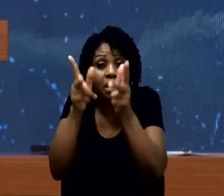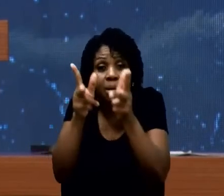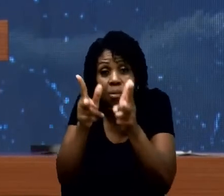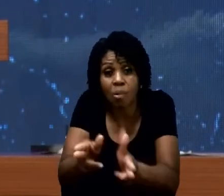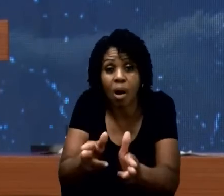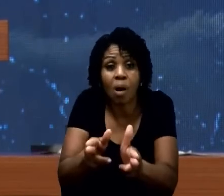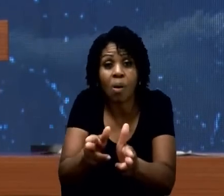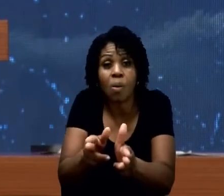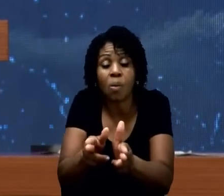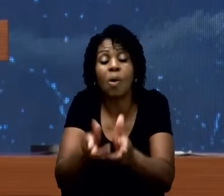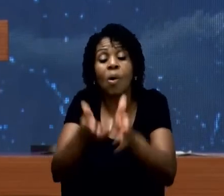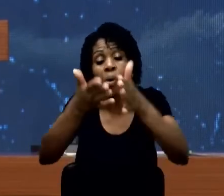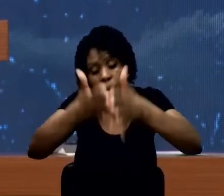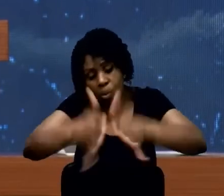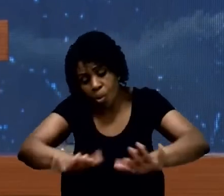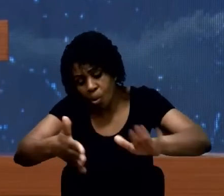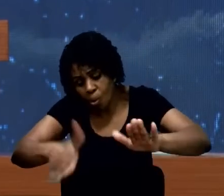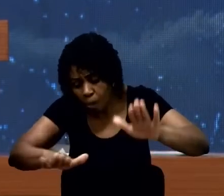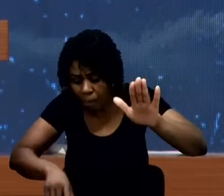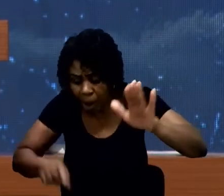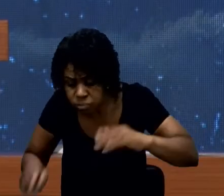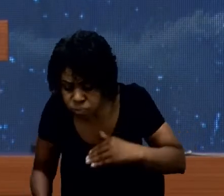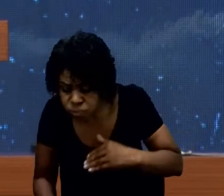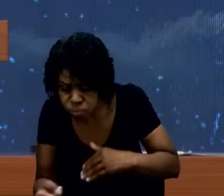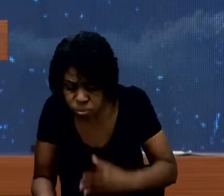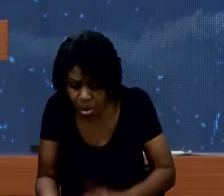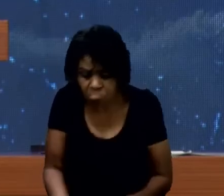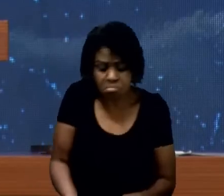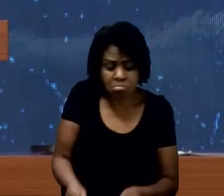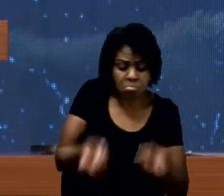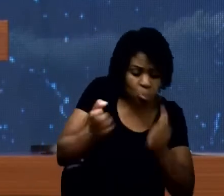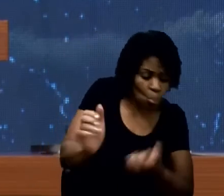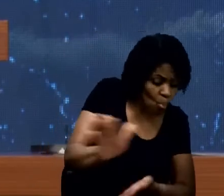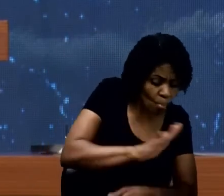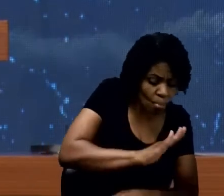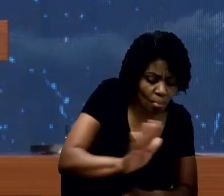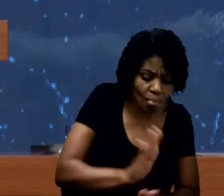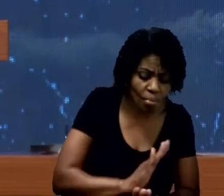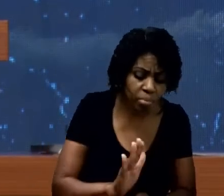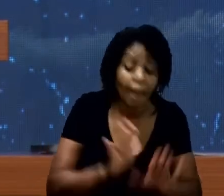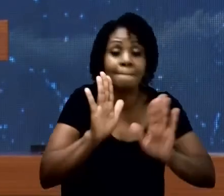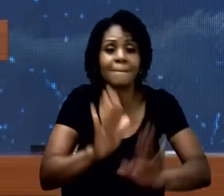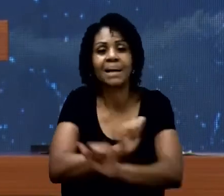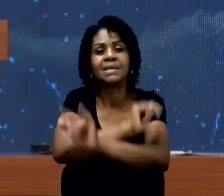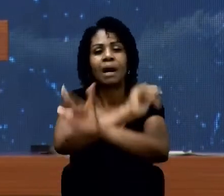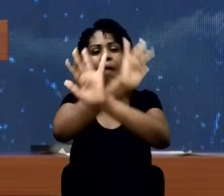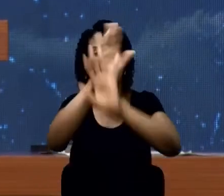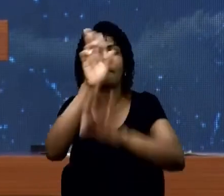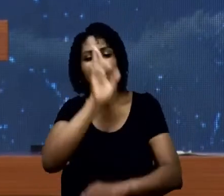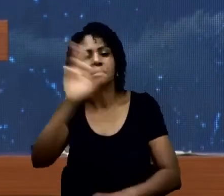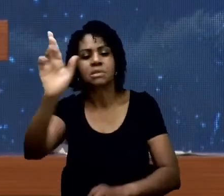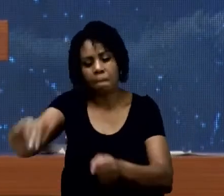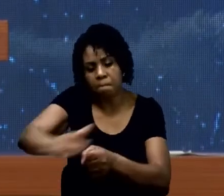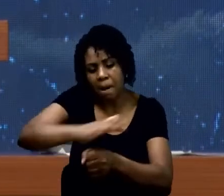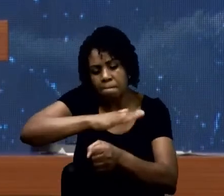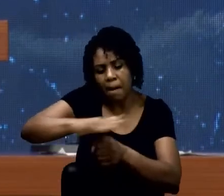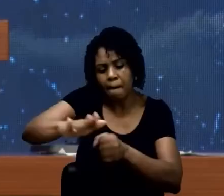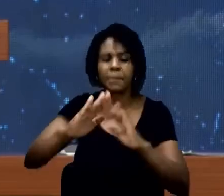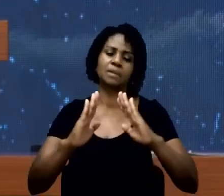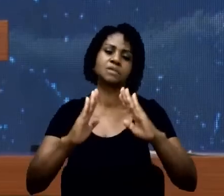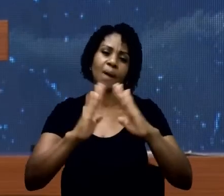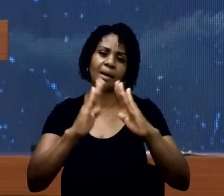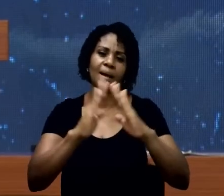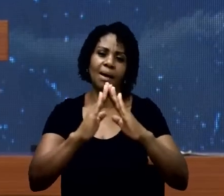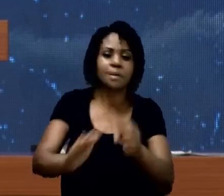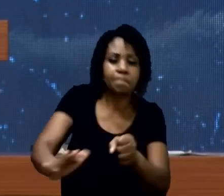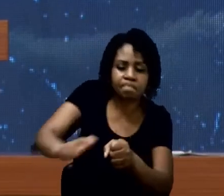o fundo do mar, você não enxerga, porque está coberto de água. A glória do Senhor vai encher a sua casa, a glória do